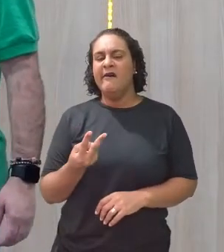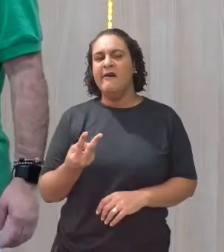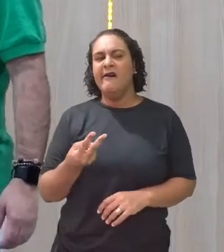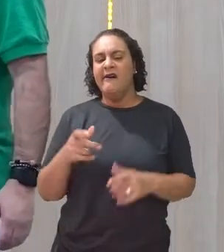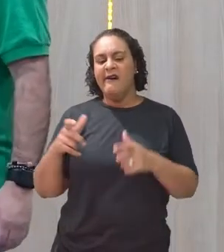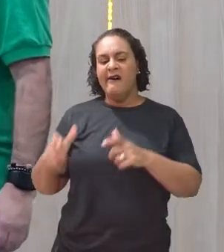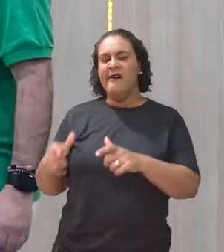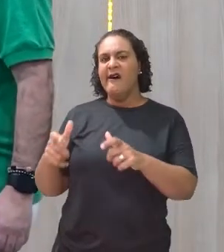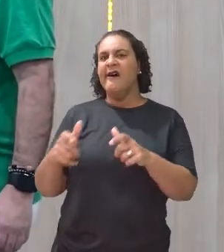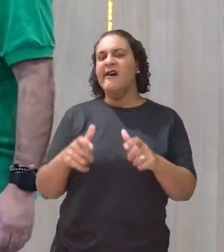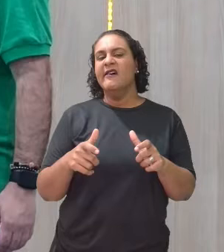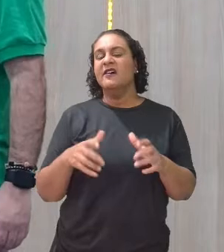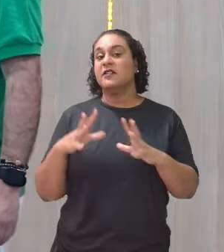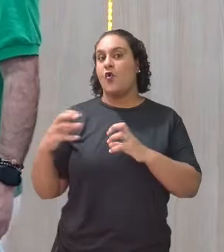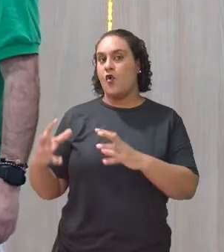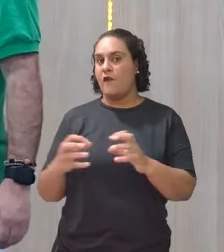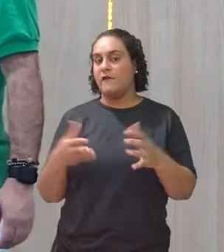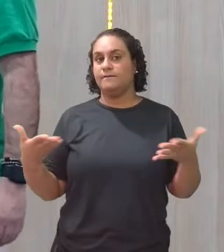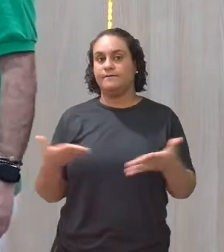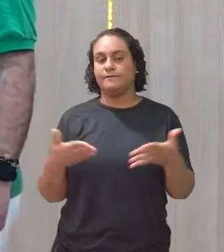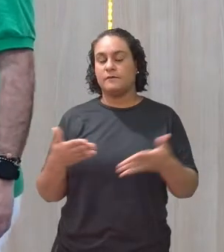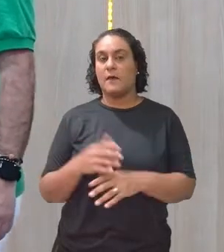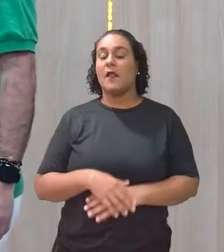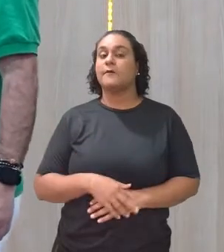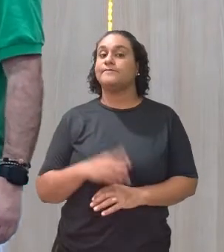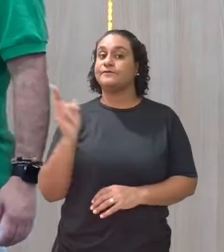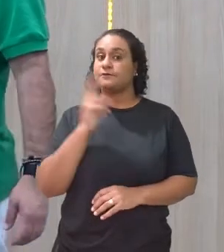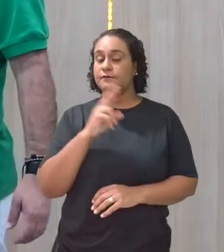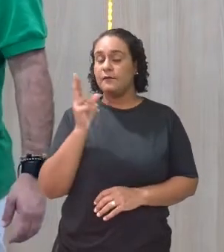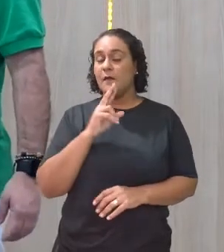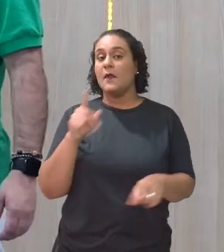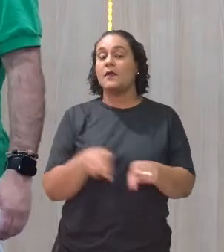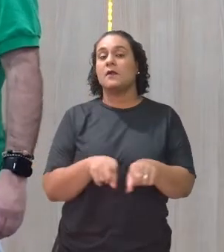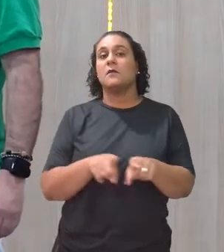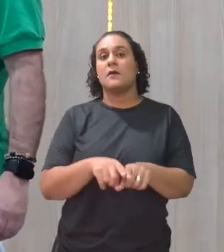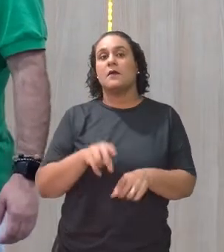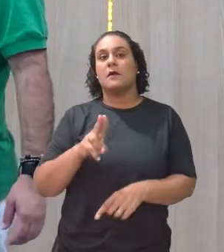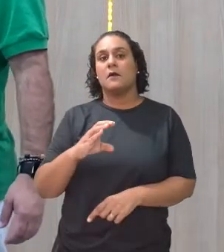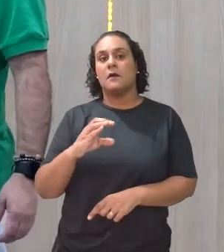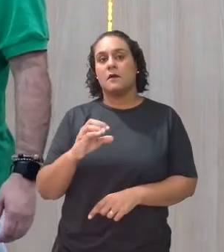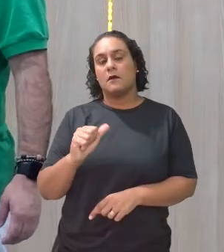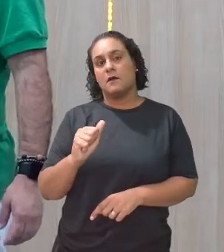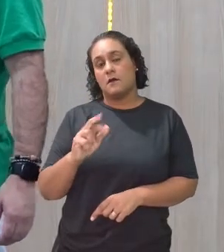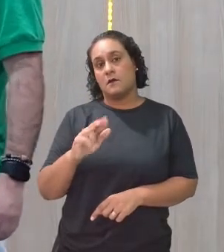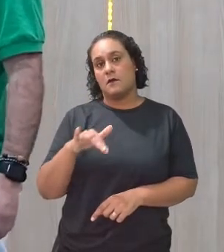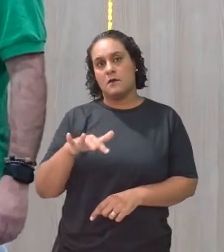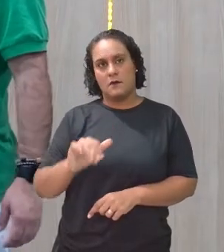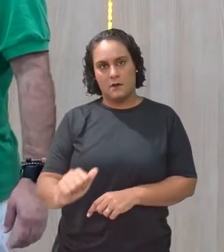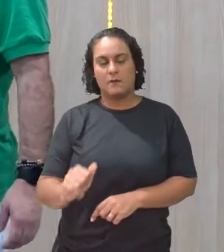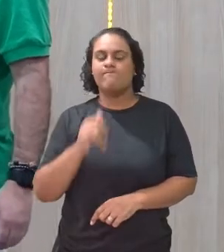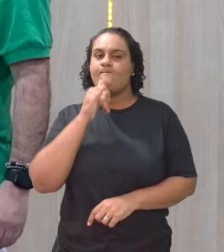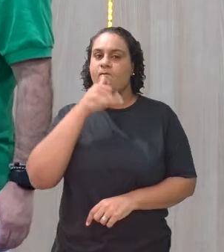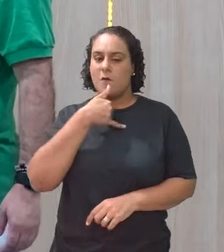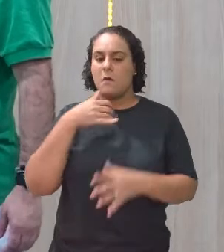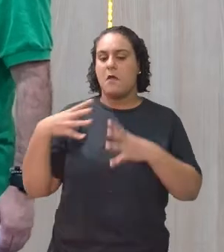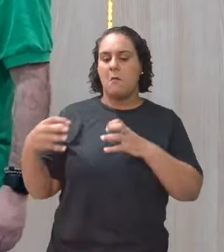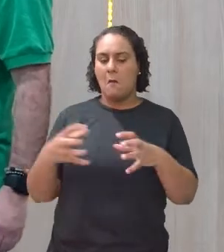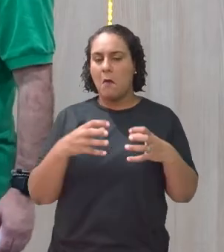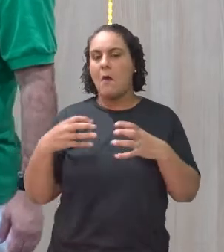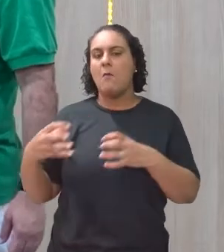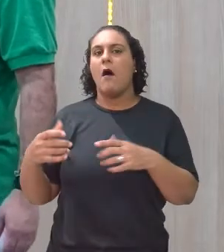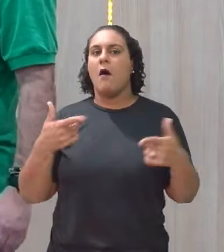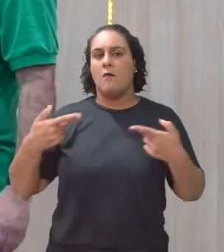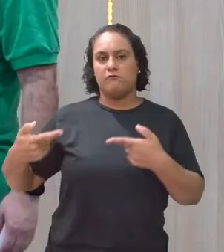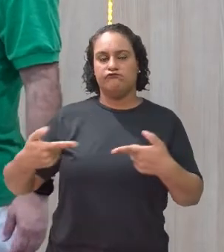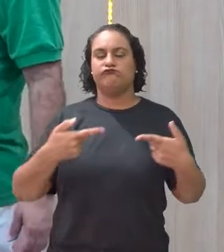agora estão em conflito. A Rússia e a região da Ucrânia, que infelizmente estão em conflito. Então, aqui